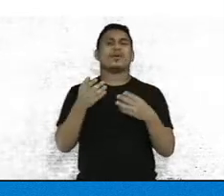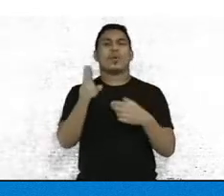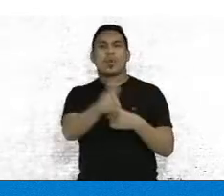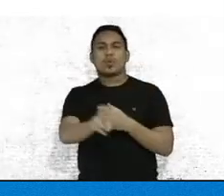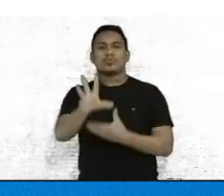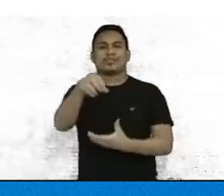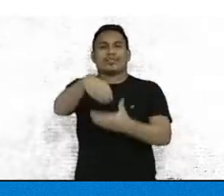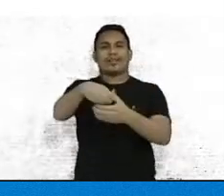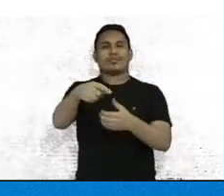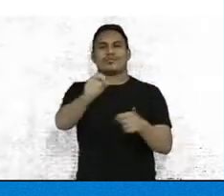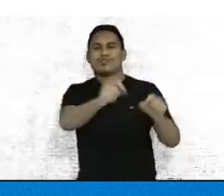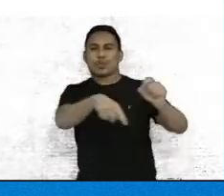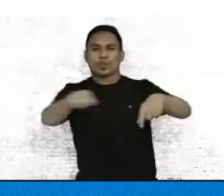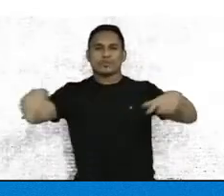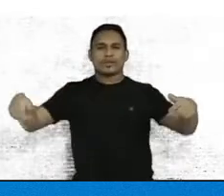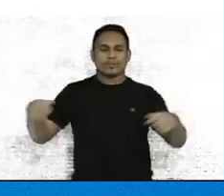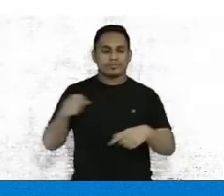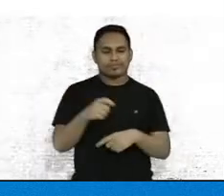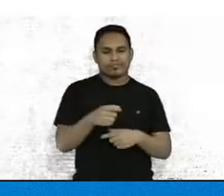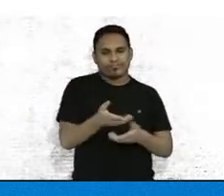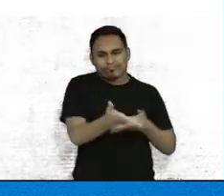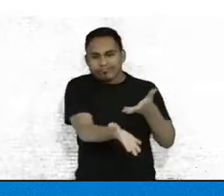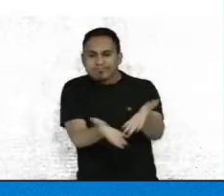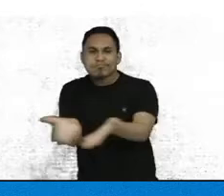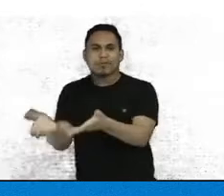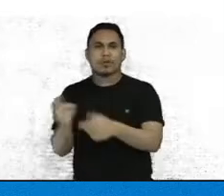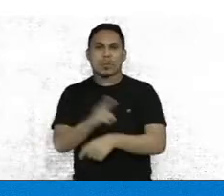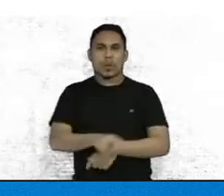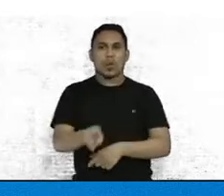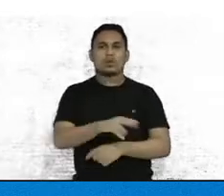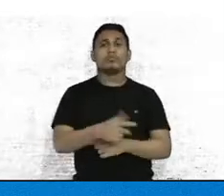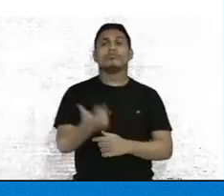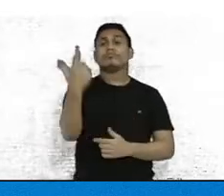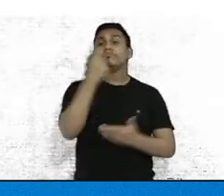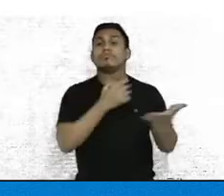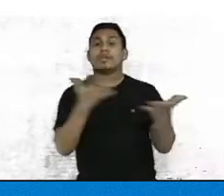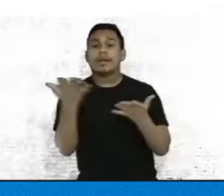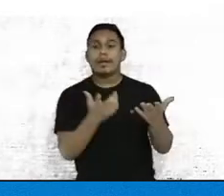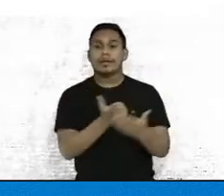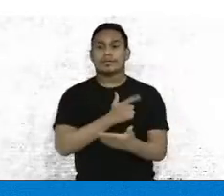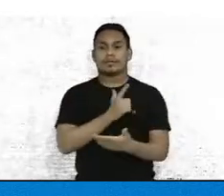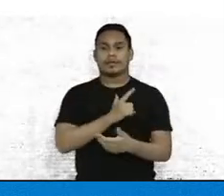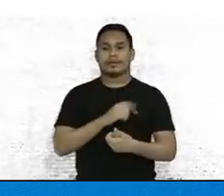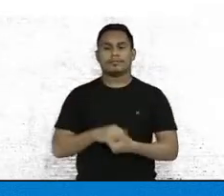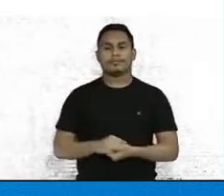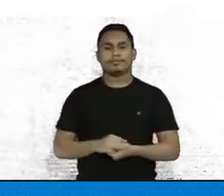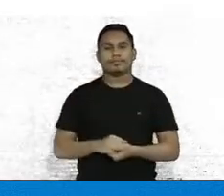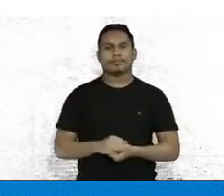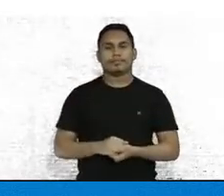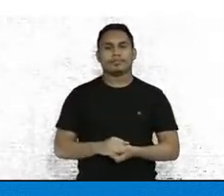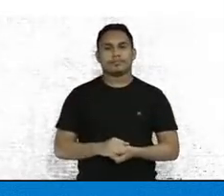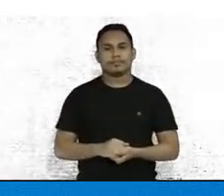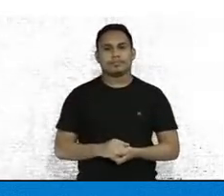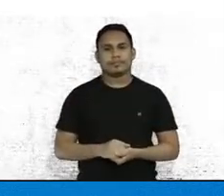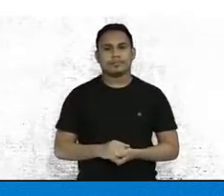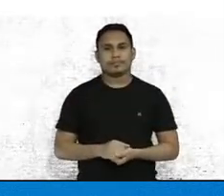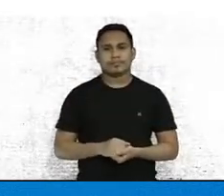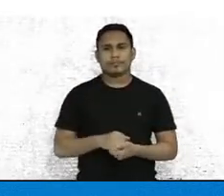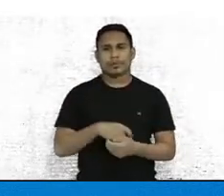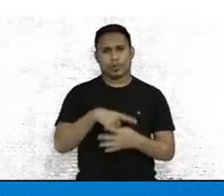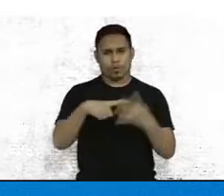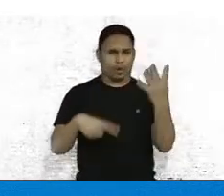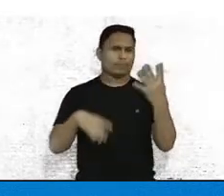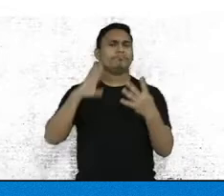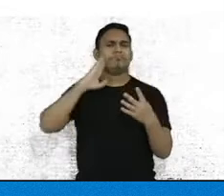contêm glúten. Quem que são os grãos que contêm glúten? Trigo, centeio, cevada e aveia, esses 4 principalmente, tá?